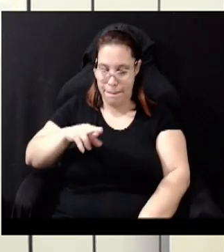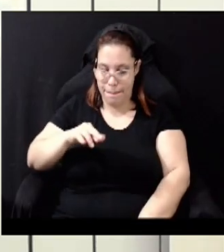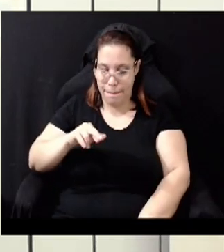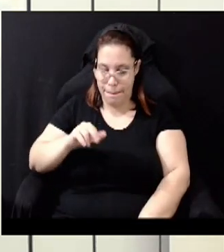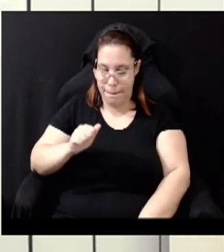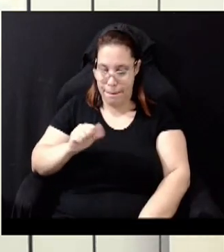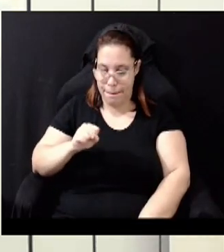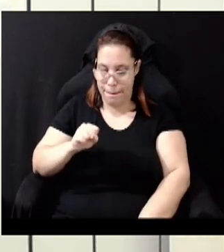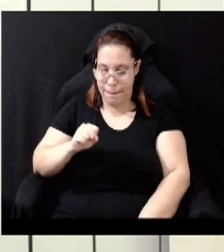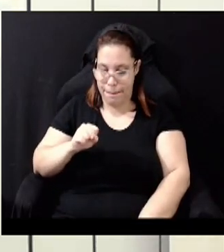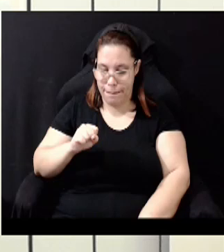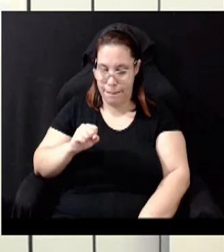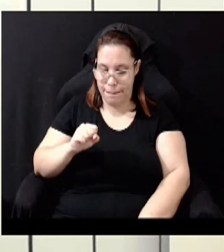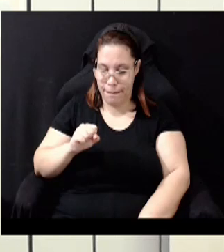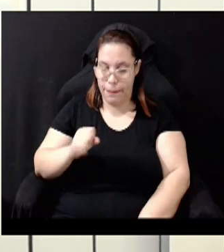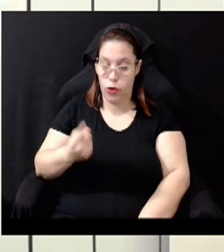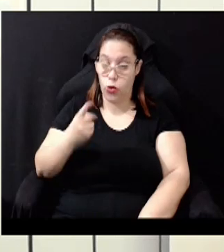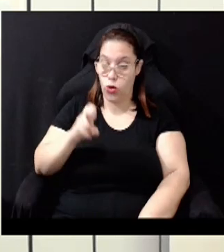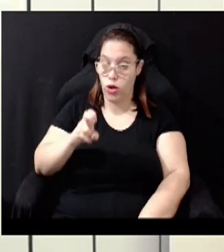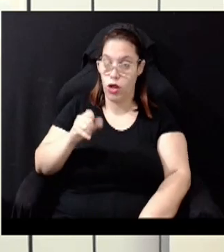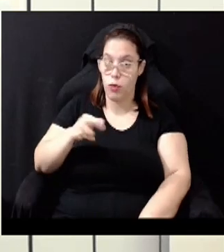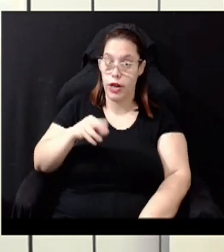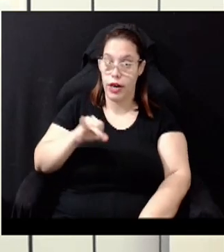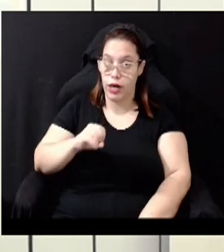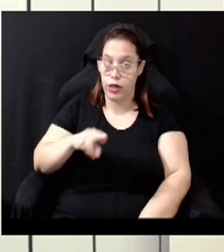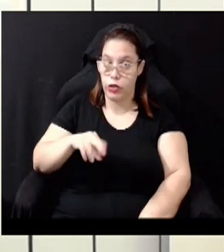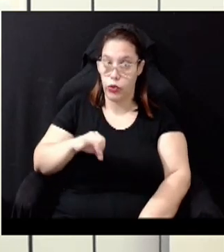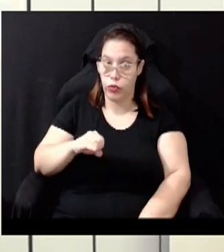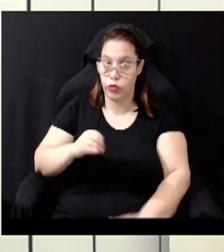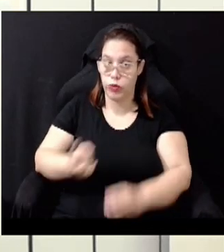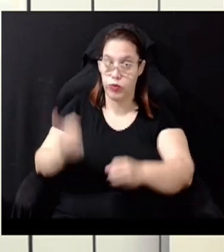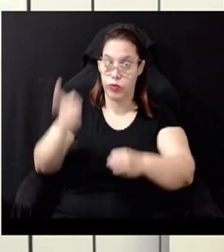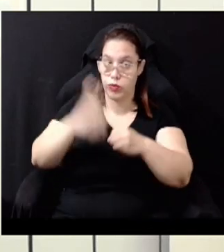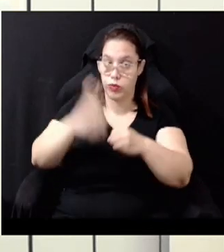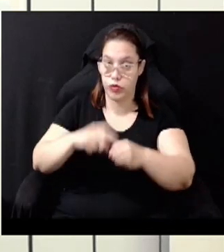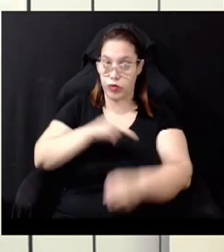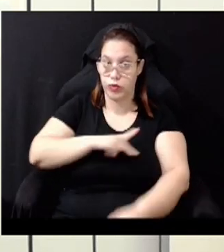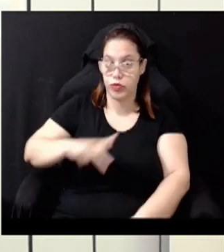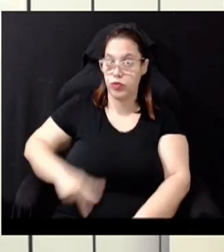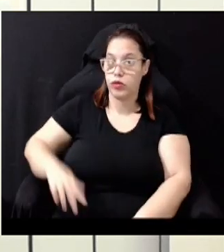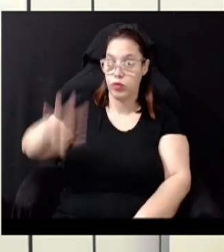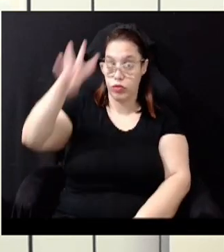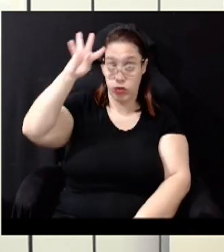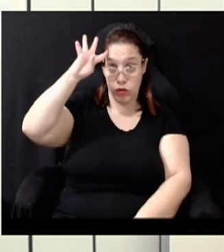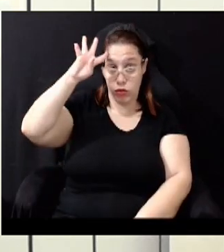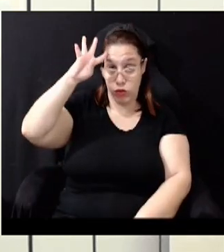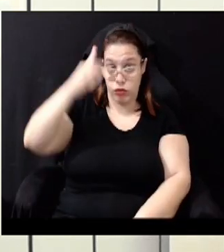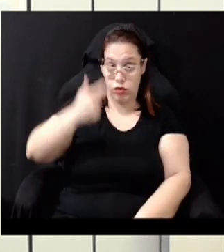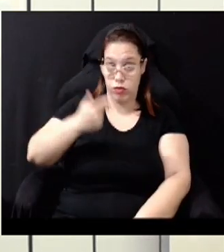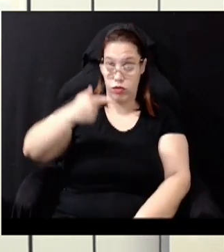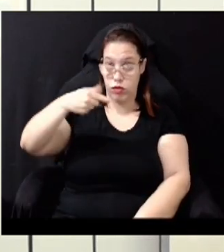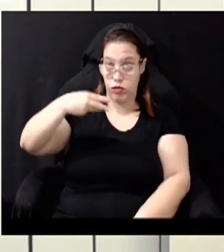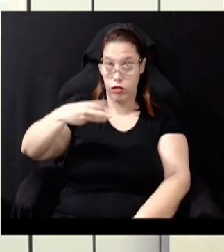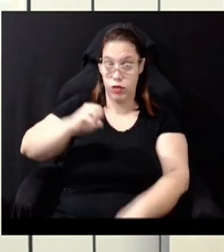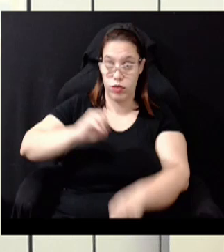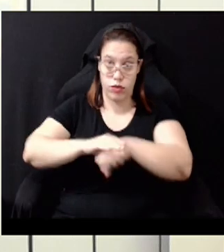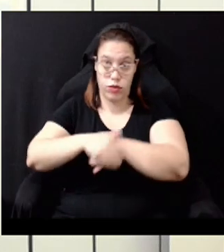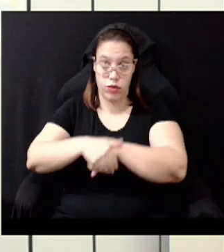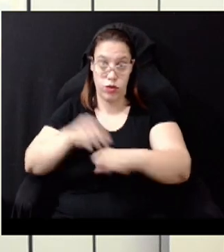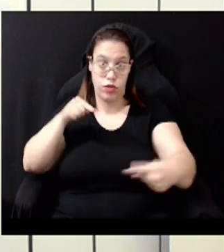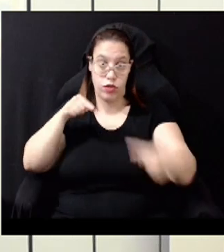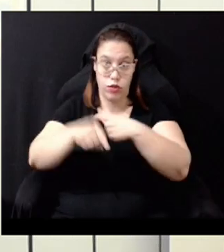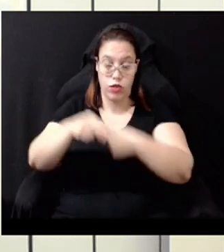Bernardo com 15. A Ponte volta a campo depois de amanhã, na quarta-feira, 7h30 da noite, contra o